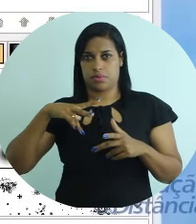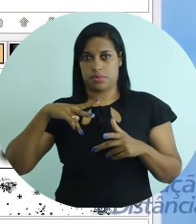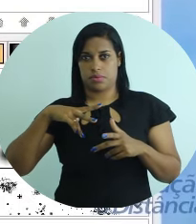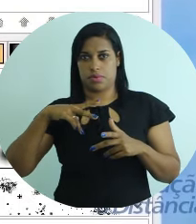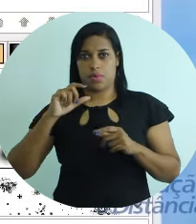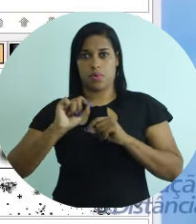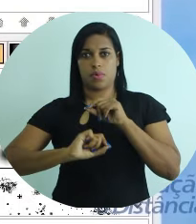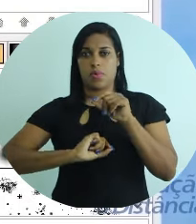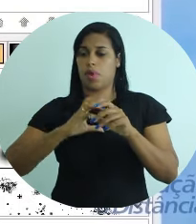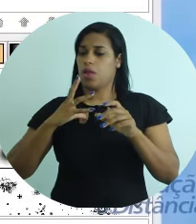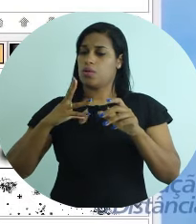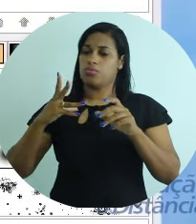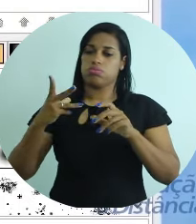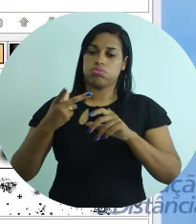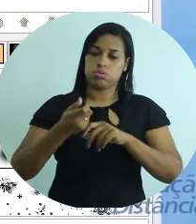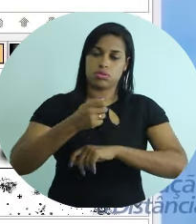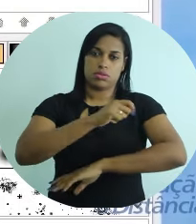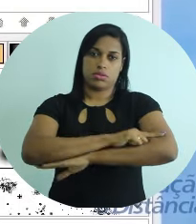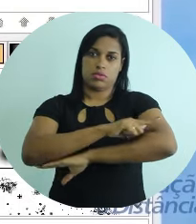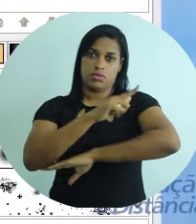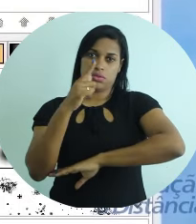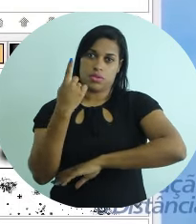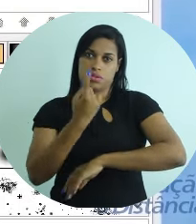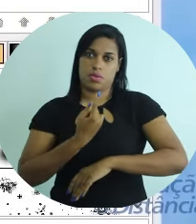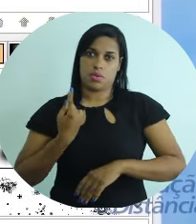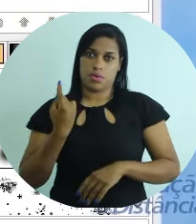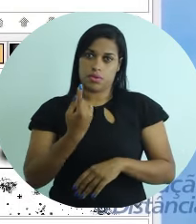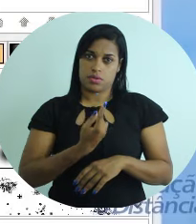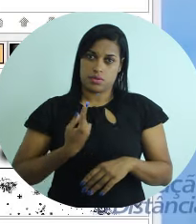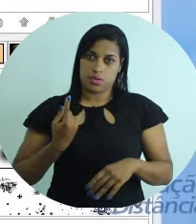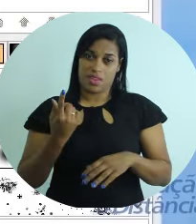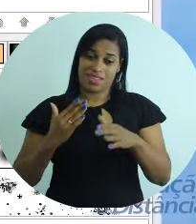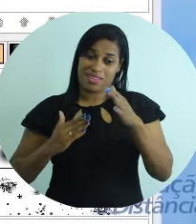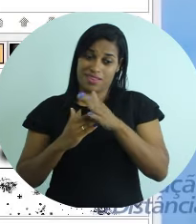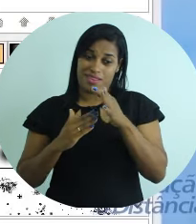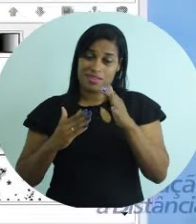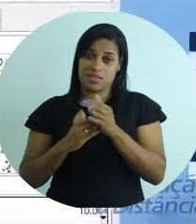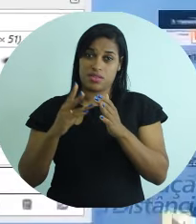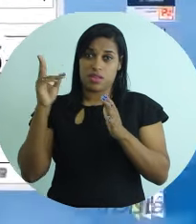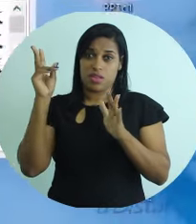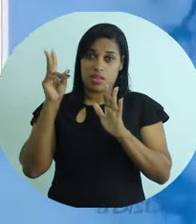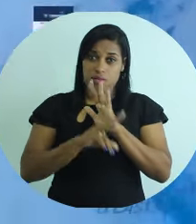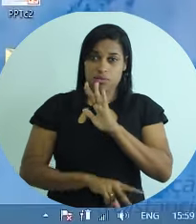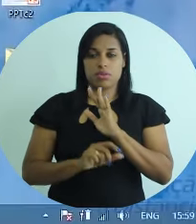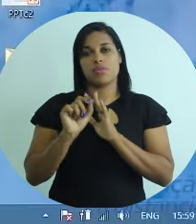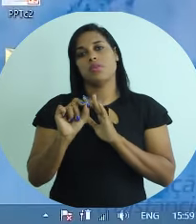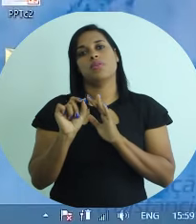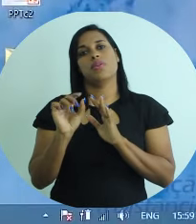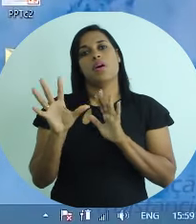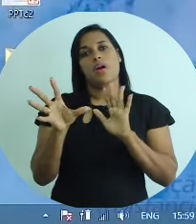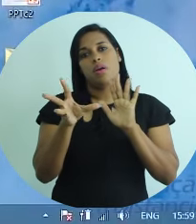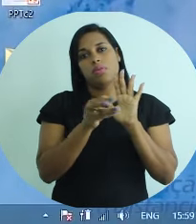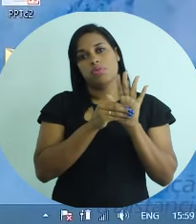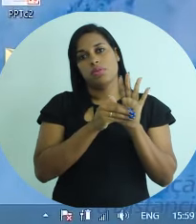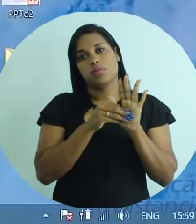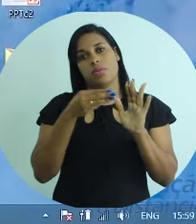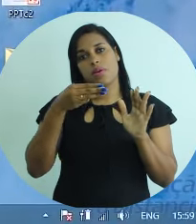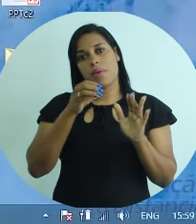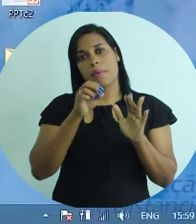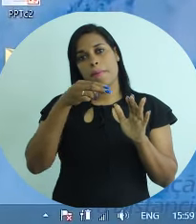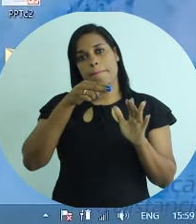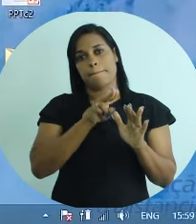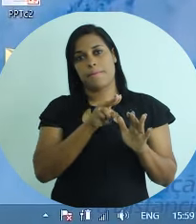agrupar todas essas janelas em uma só. Em algumas, nas últimas versões do GIMP, ele adicionou aqui no menu